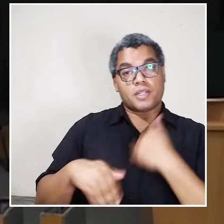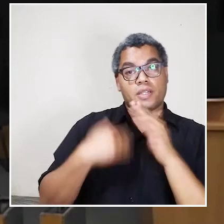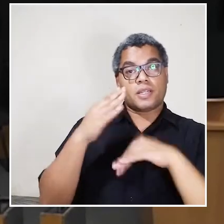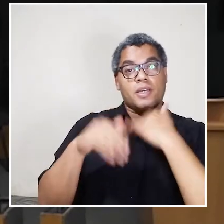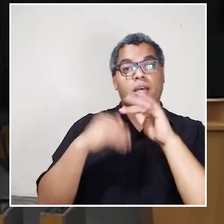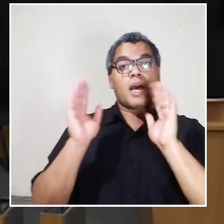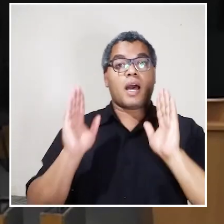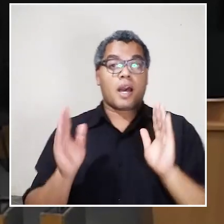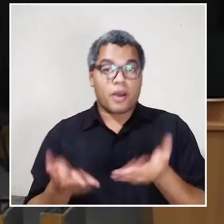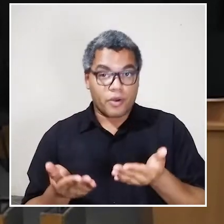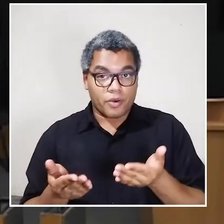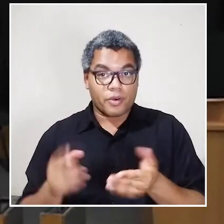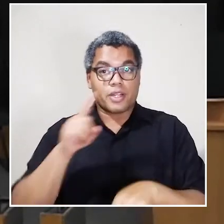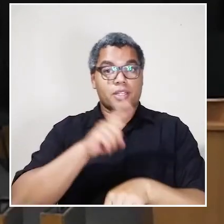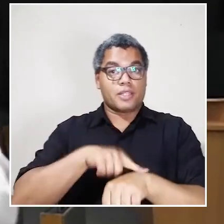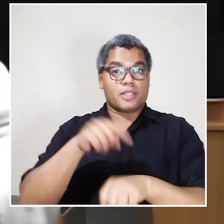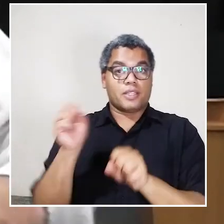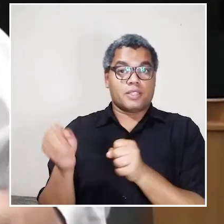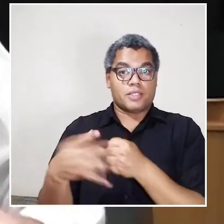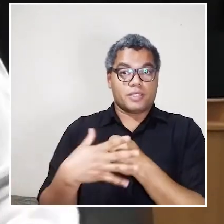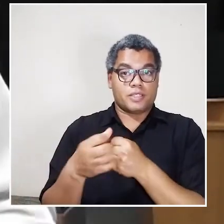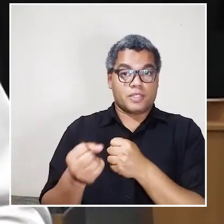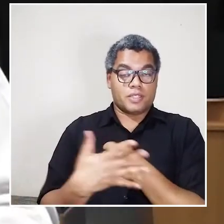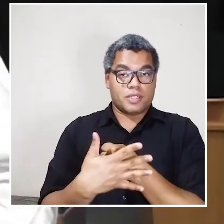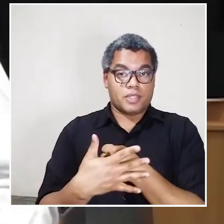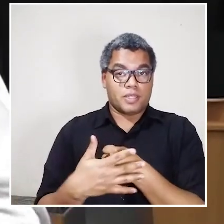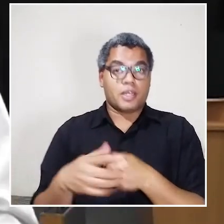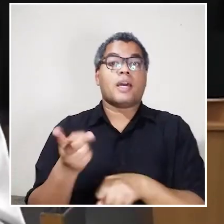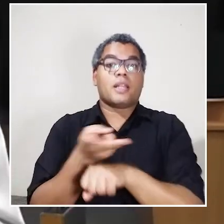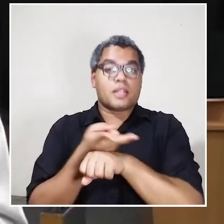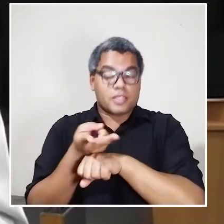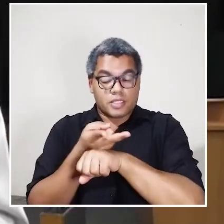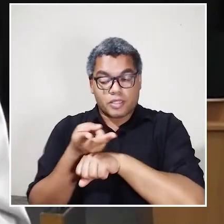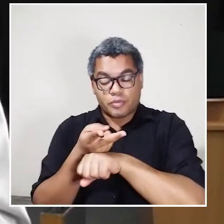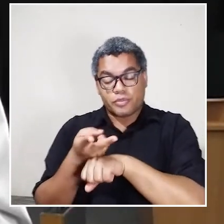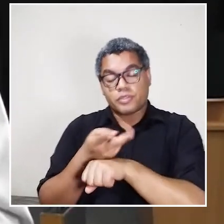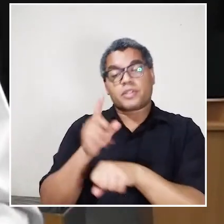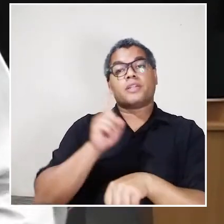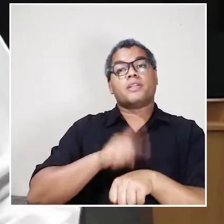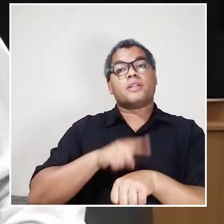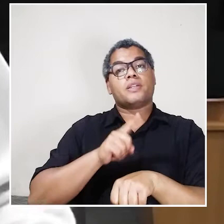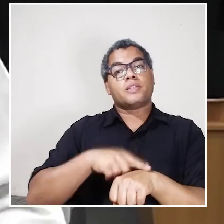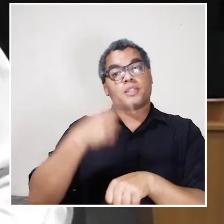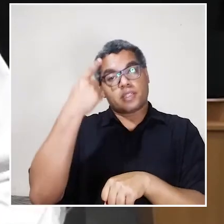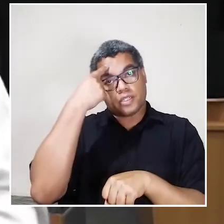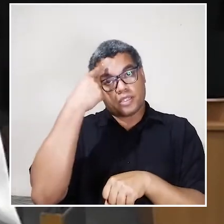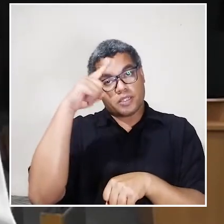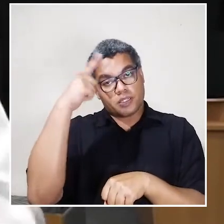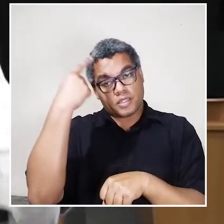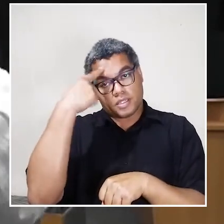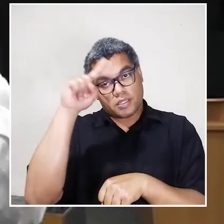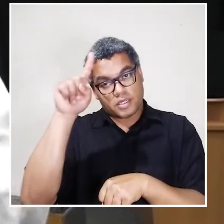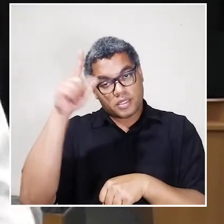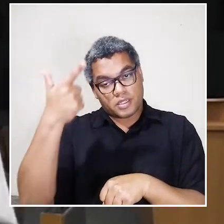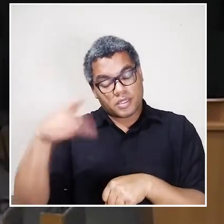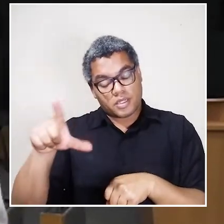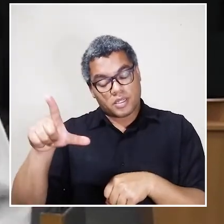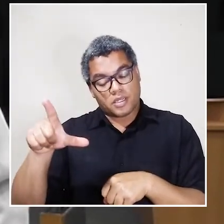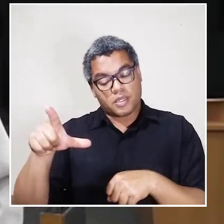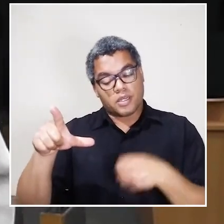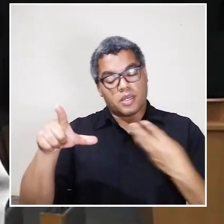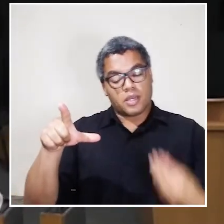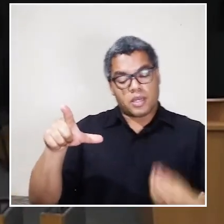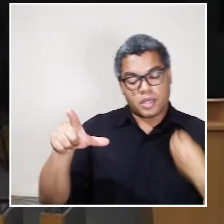nos tempos pandêmicos, mas nesta busca de tempos de restauração, valorizarmos por demais. Eu tenho a impressão que